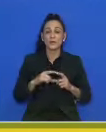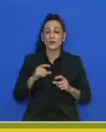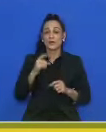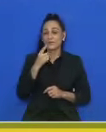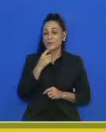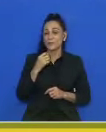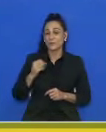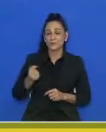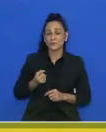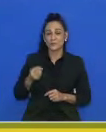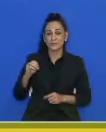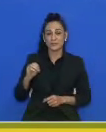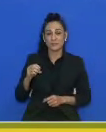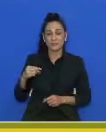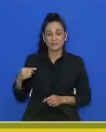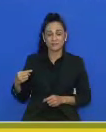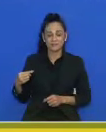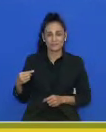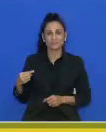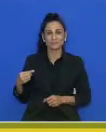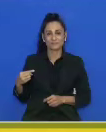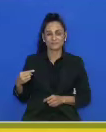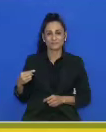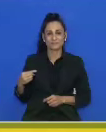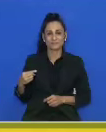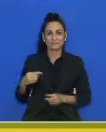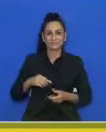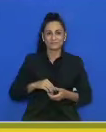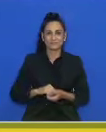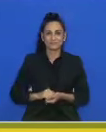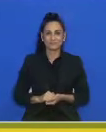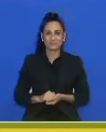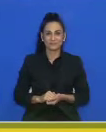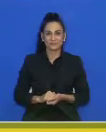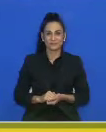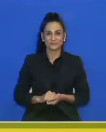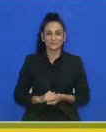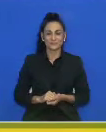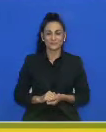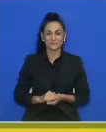número 01. Vermelha, 01.